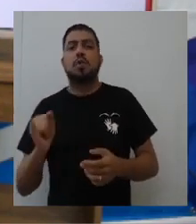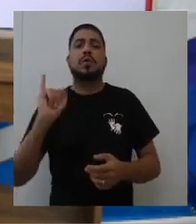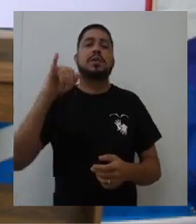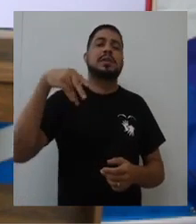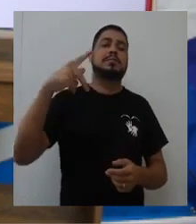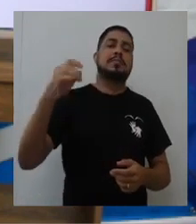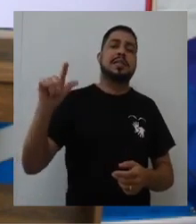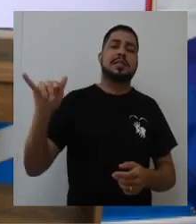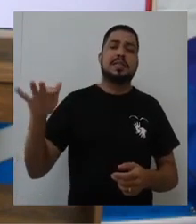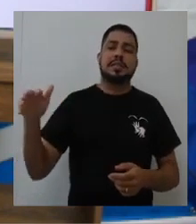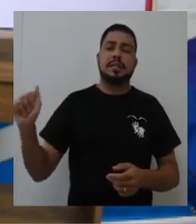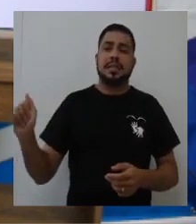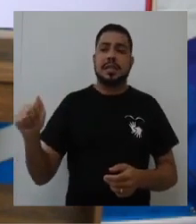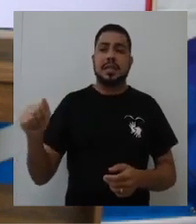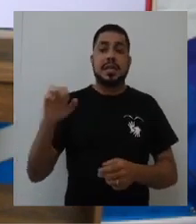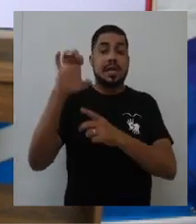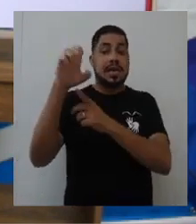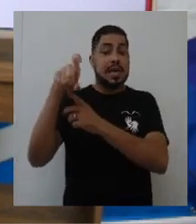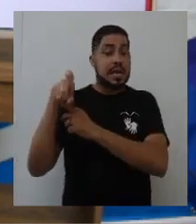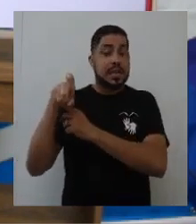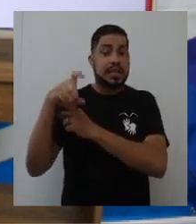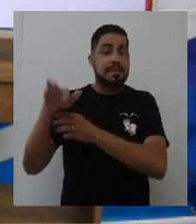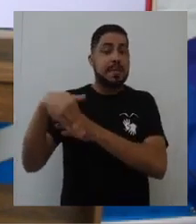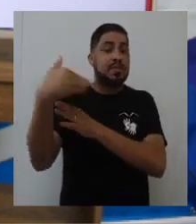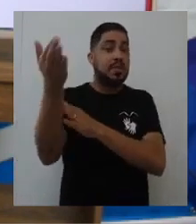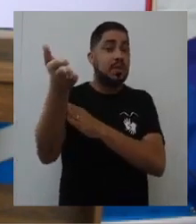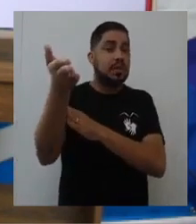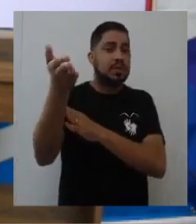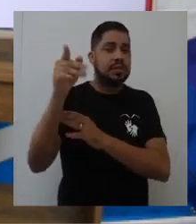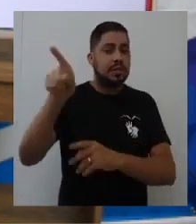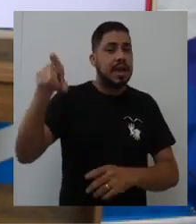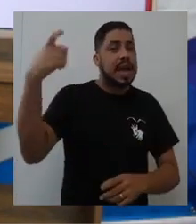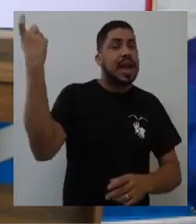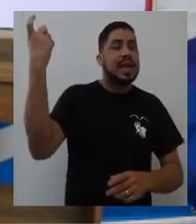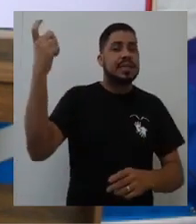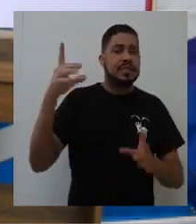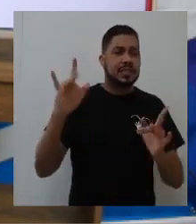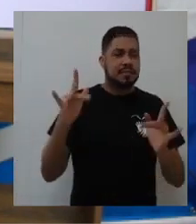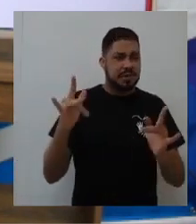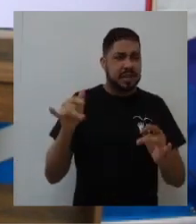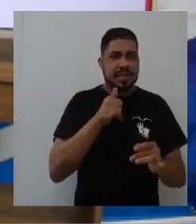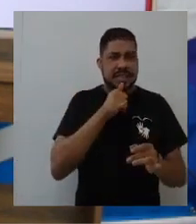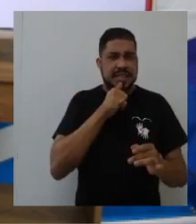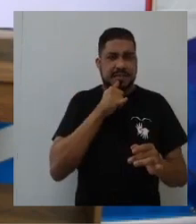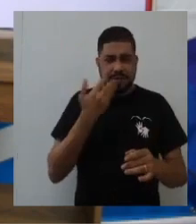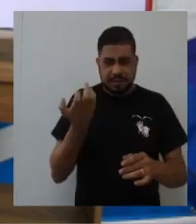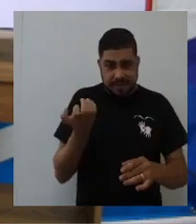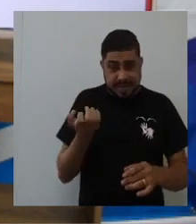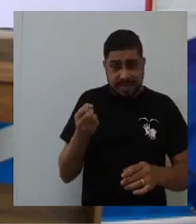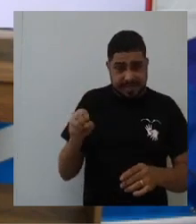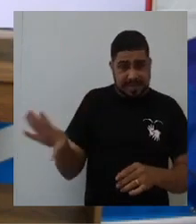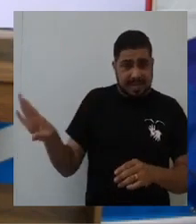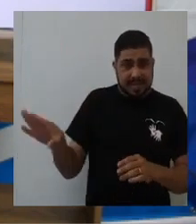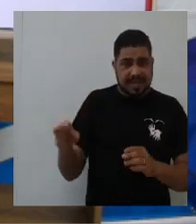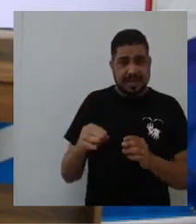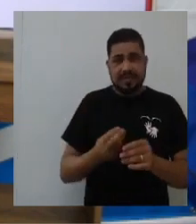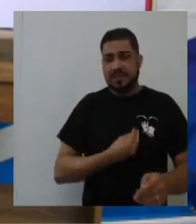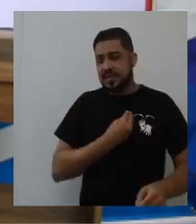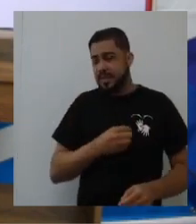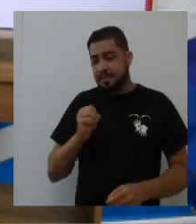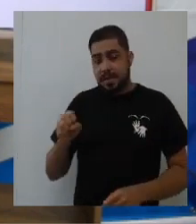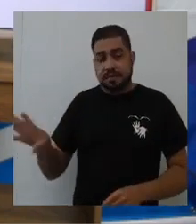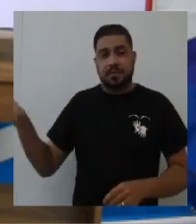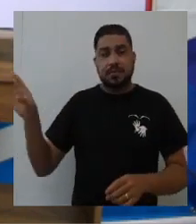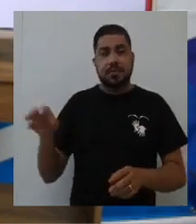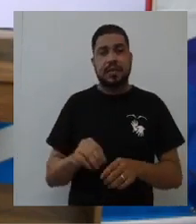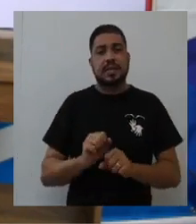seguinte, ex é para fora, certo? Por exemplo, o seu ex-namorado, você não quer que ele saia da sua vida? Então, para fora é